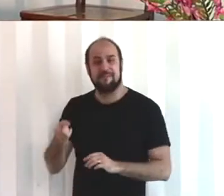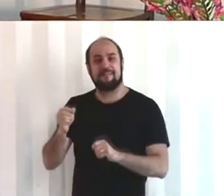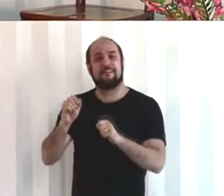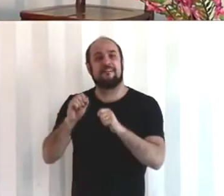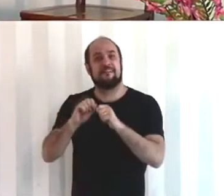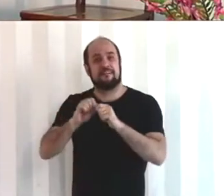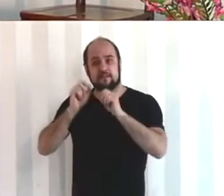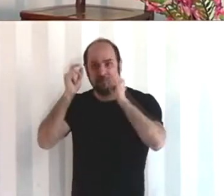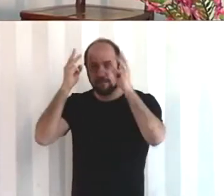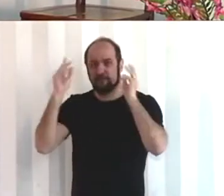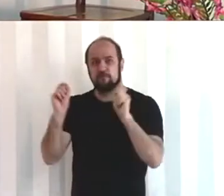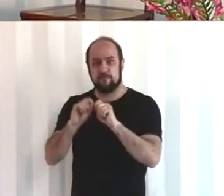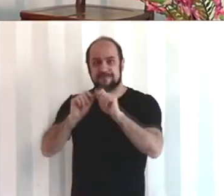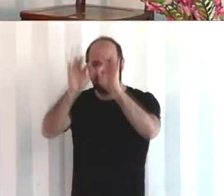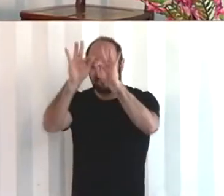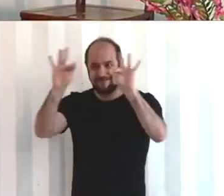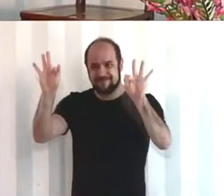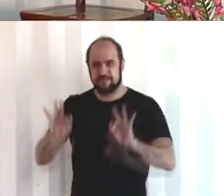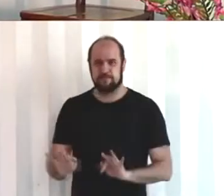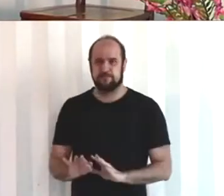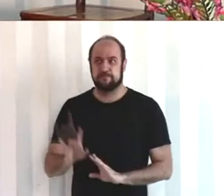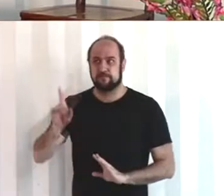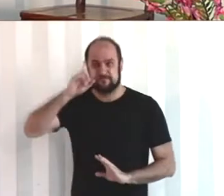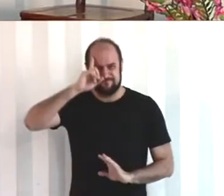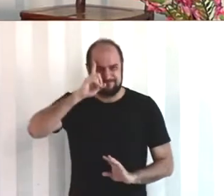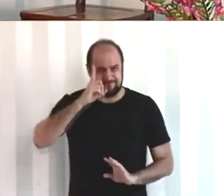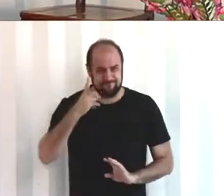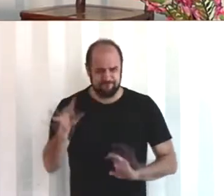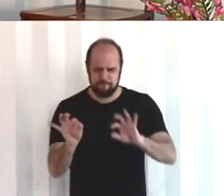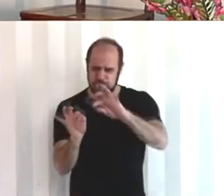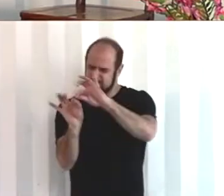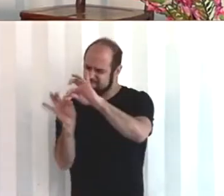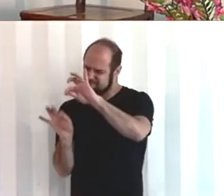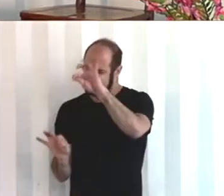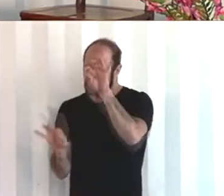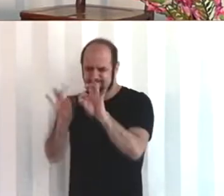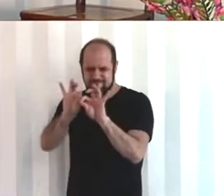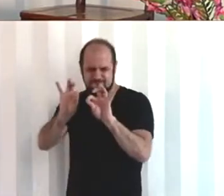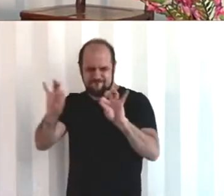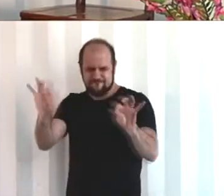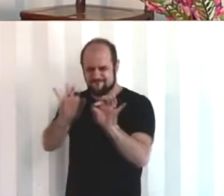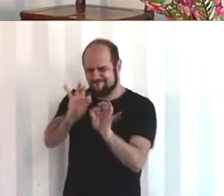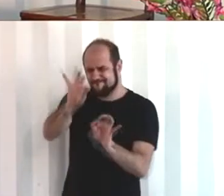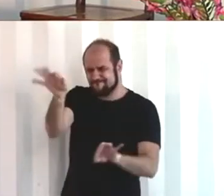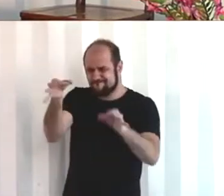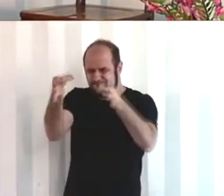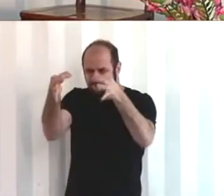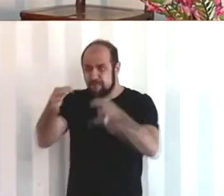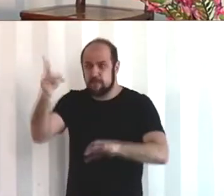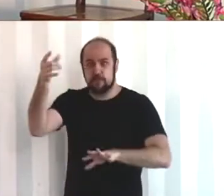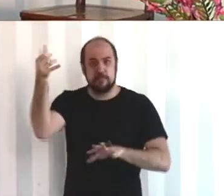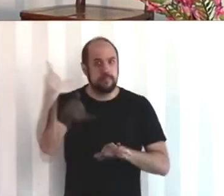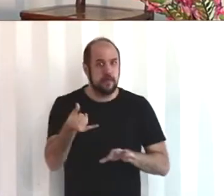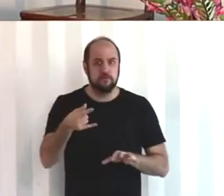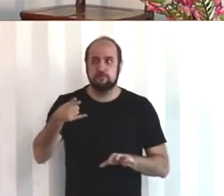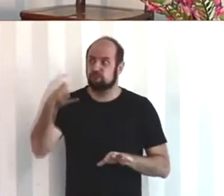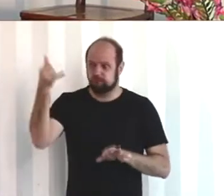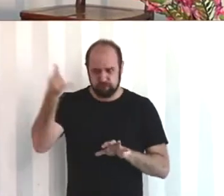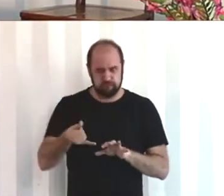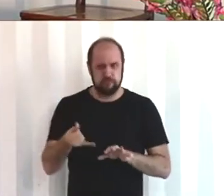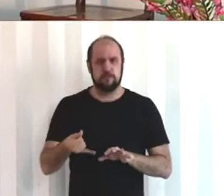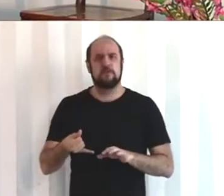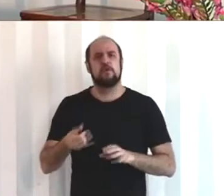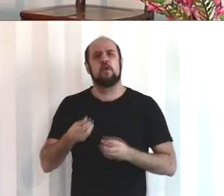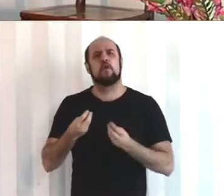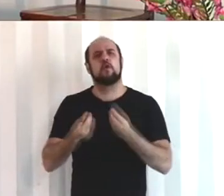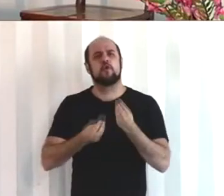construído um tabernáculo. Deus deu as medidas do tabernáculo. Deus disse qual era o material que deveria ser empregado na construção